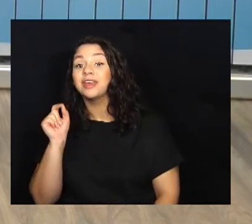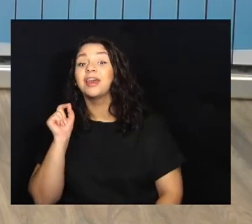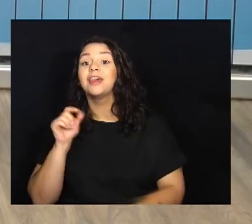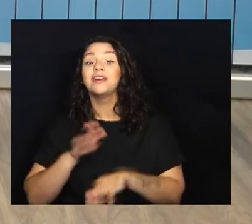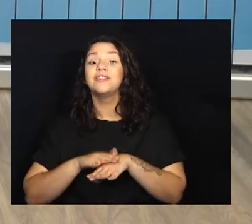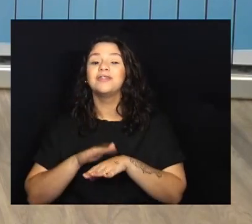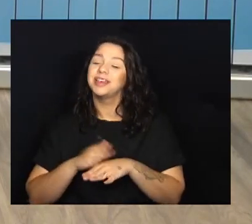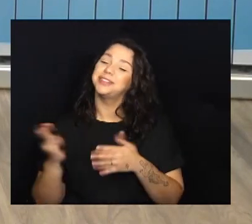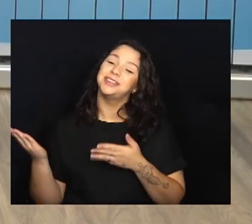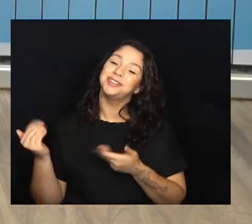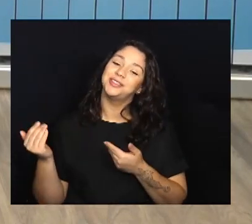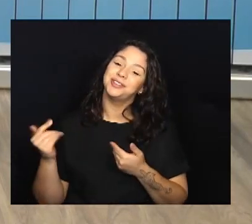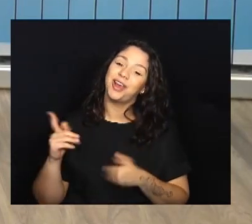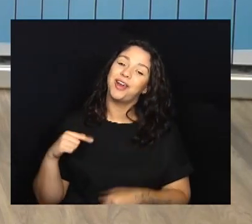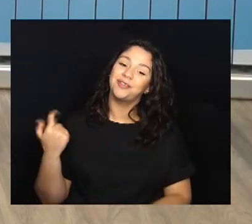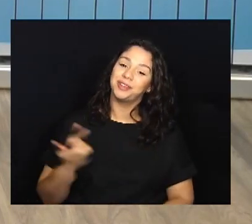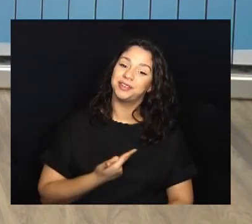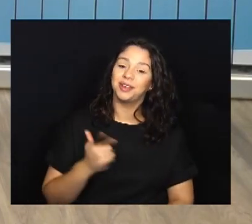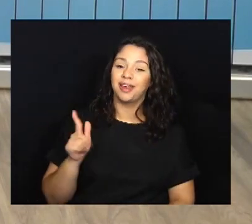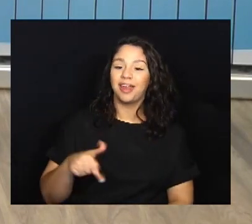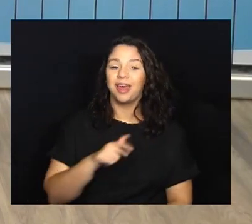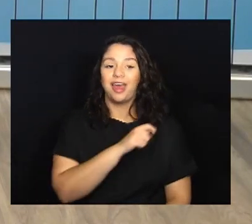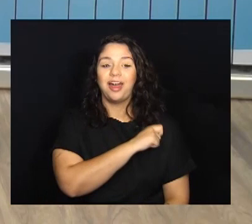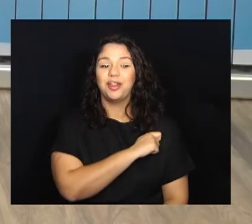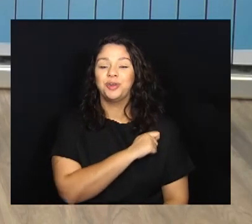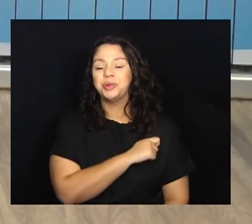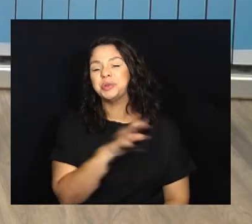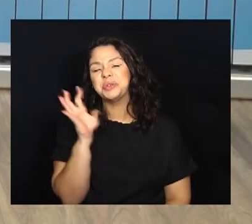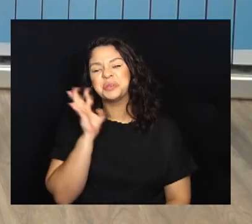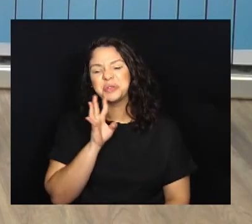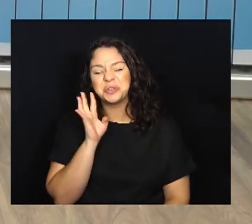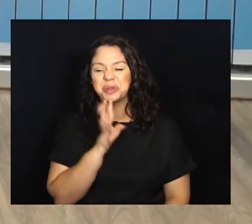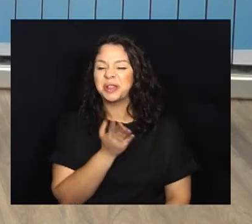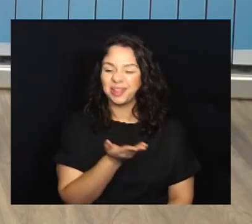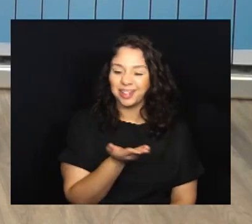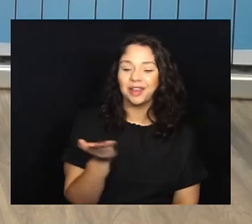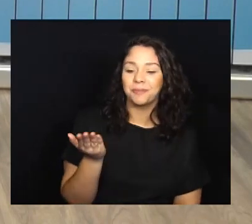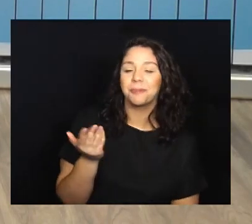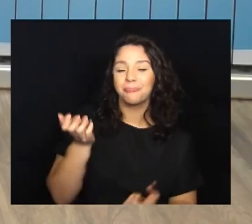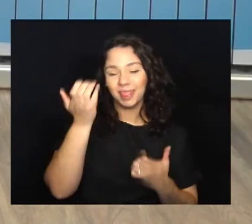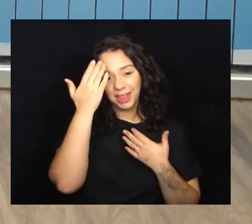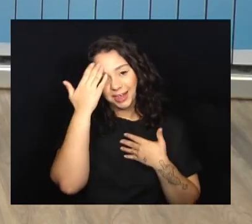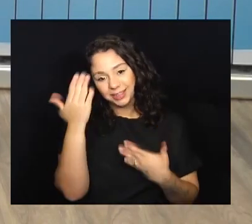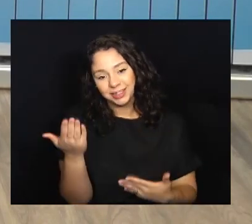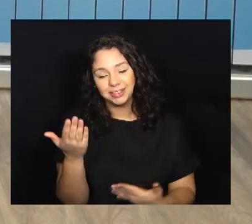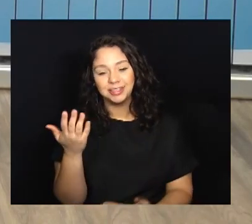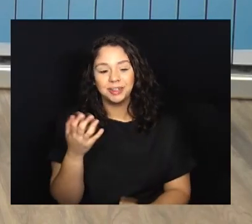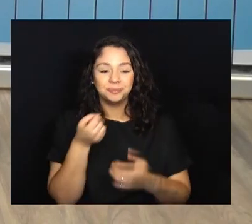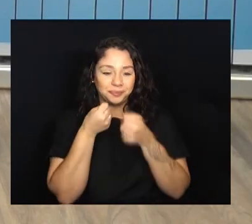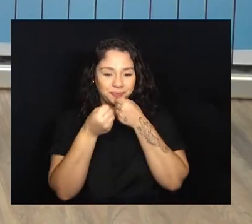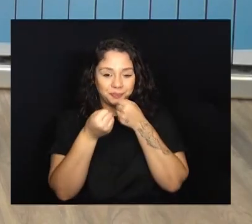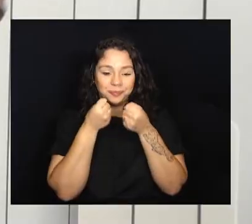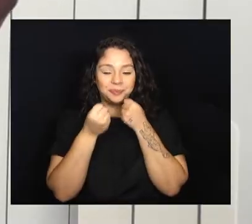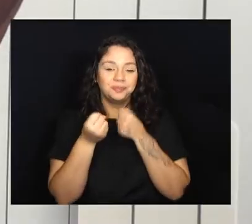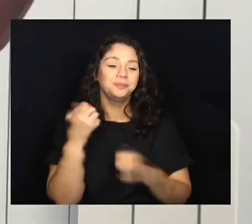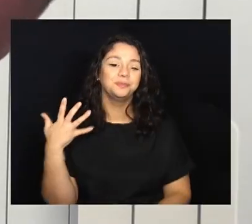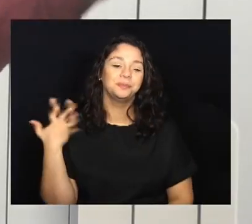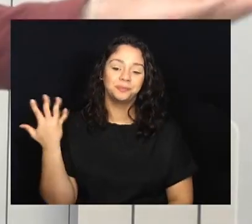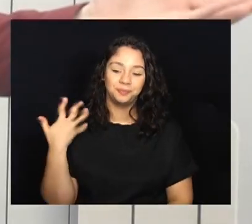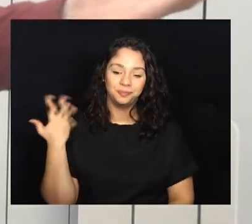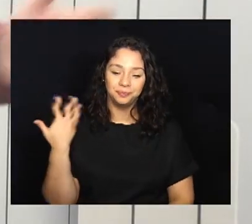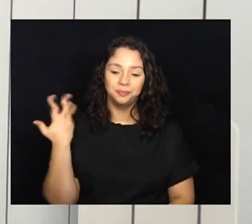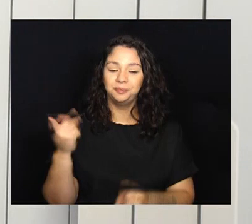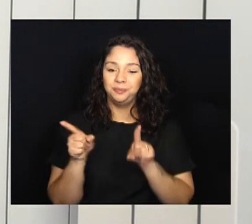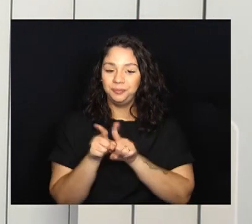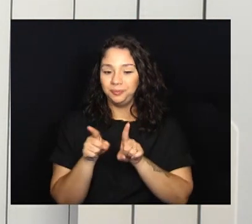nossos jovens. Tá aí a aluna, muito bacana essa iniciativa. Quero agradecer então a nossa repórter Luana Galiza, também o